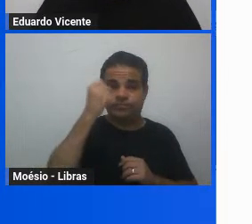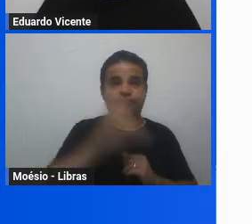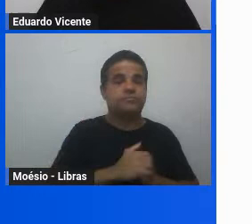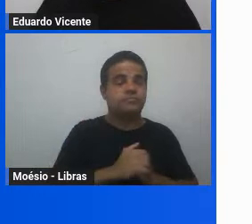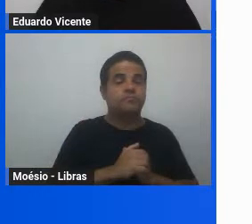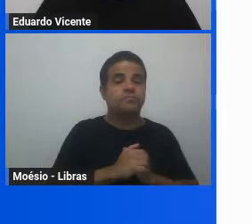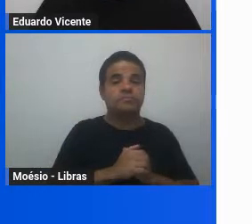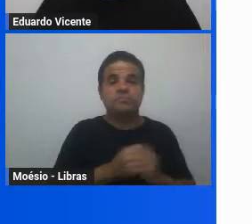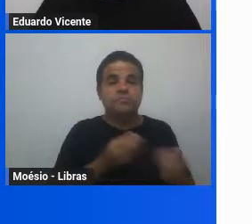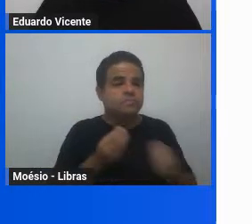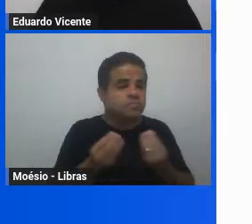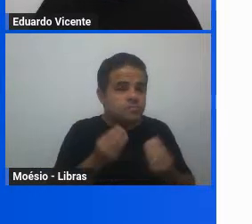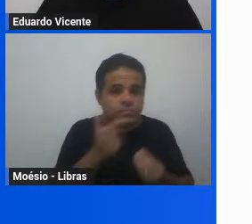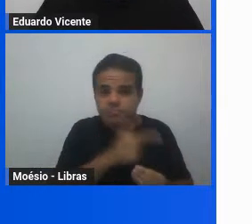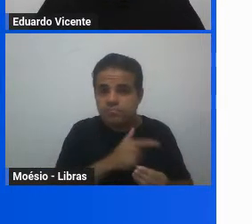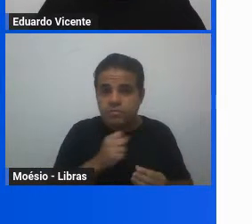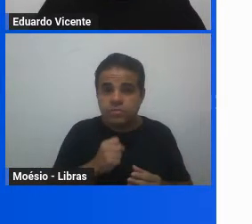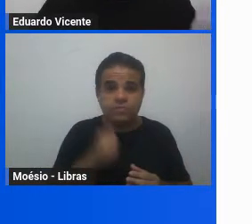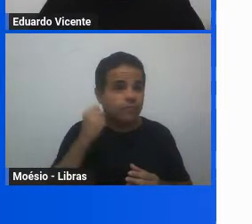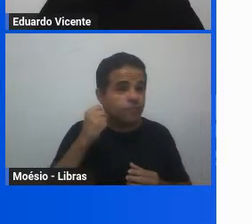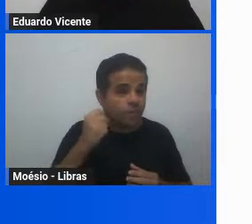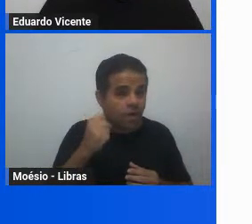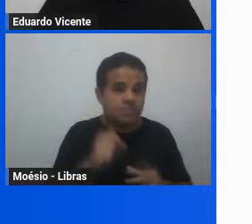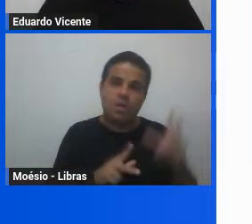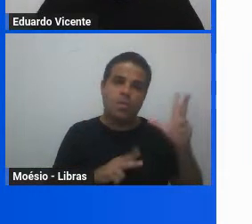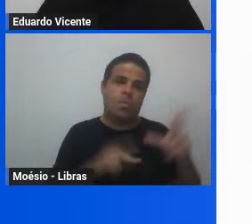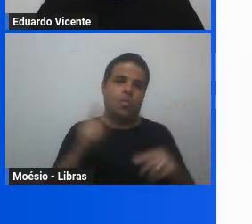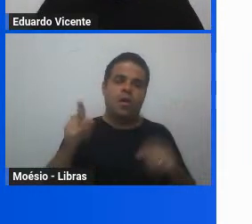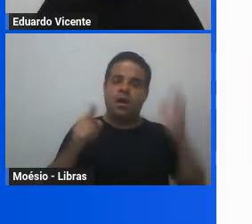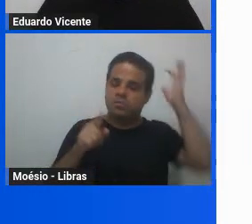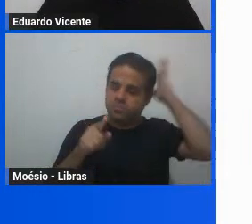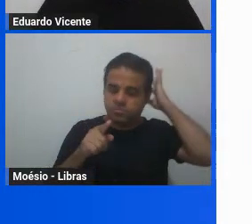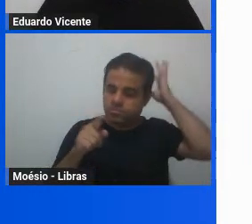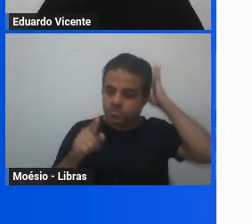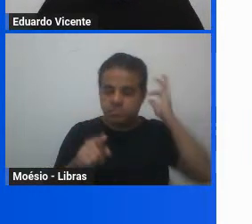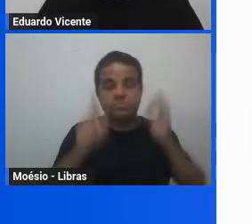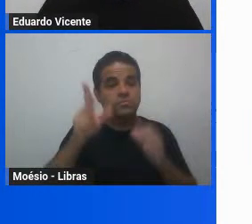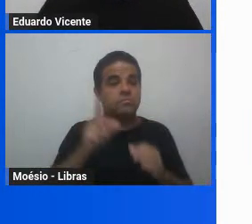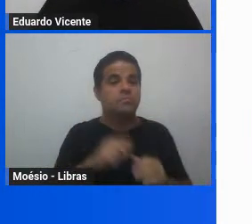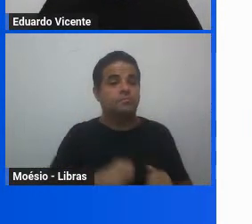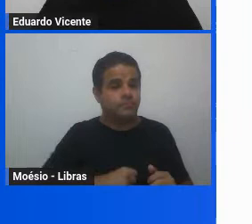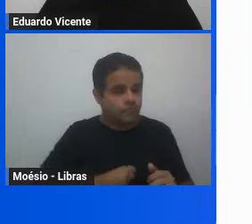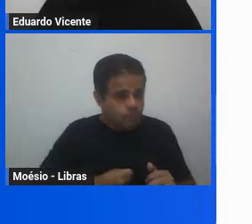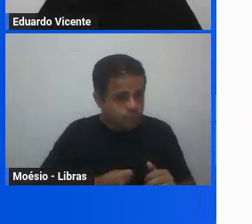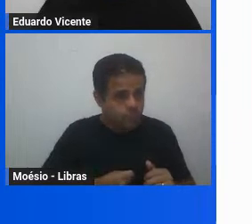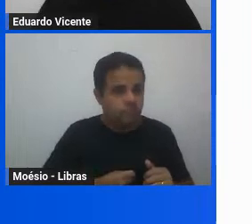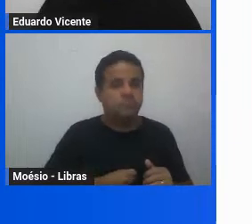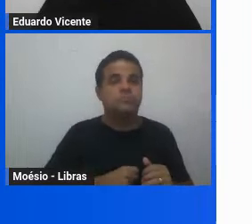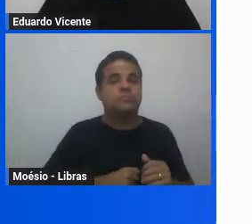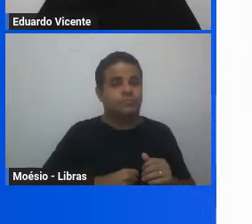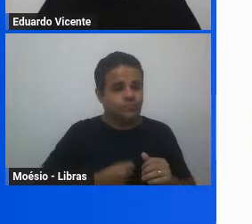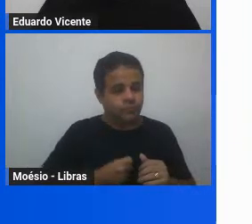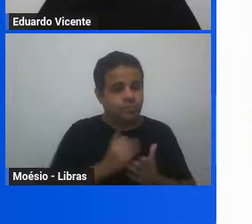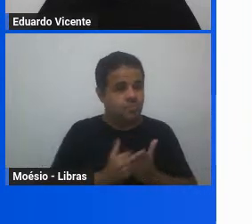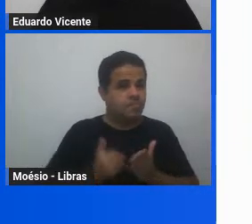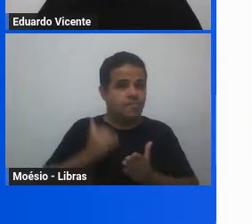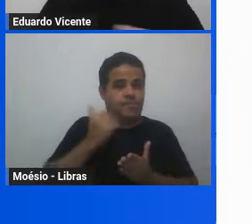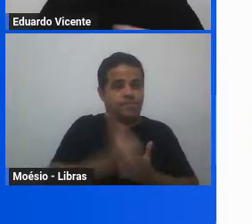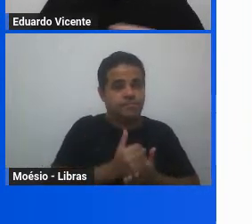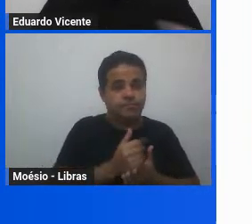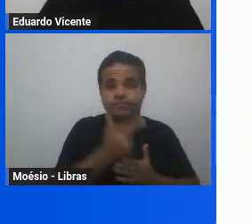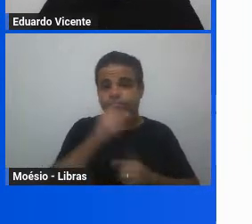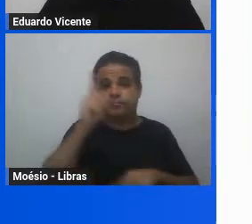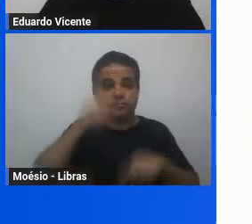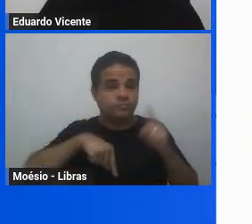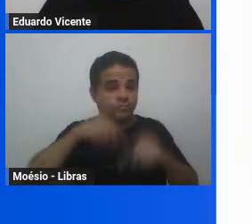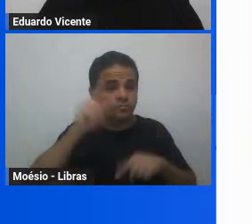eu vou obter mais força? Nesta situação. Então, eu vou aplicar mais força através de um objeto